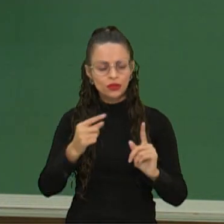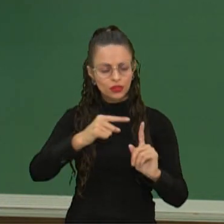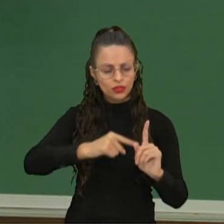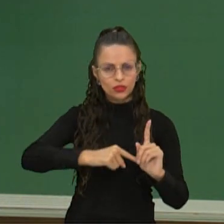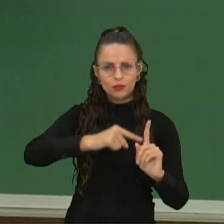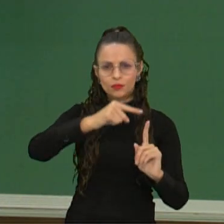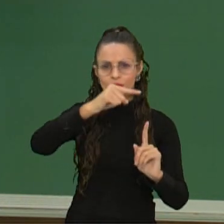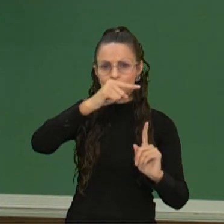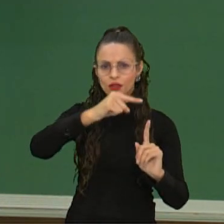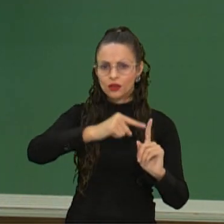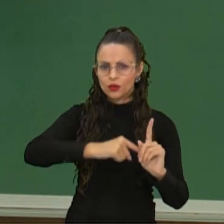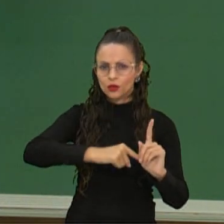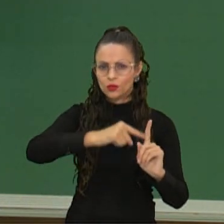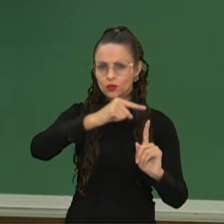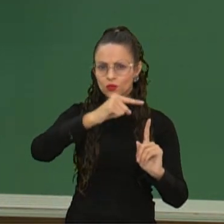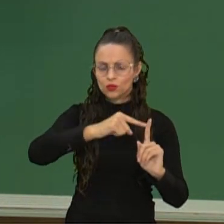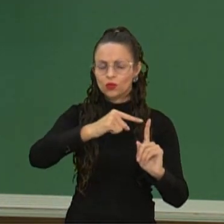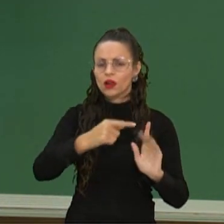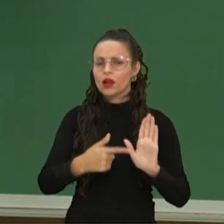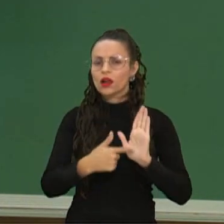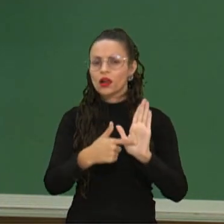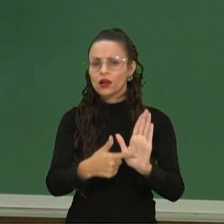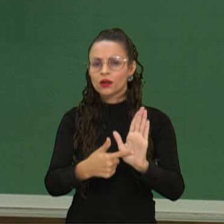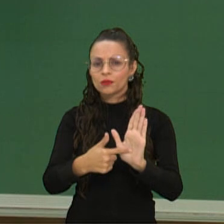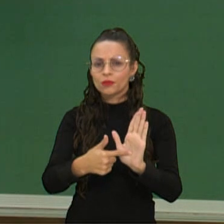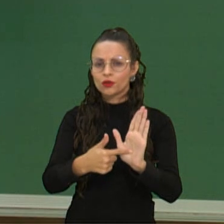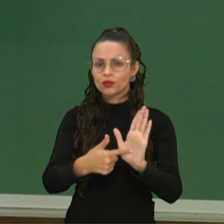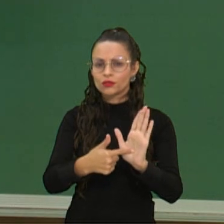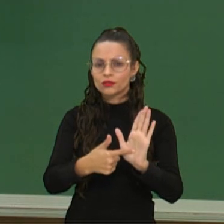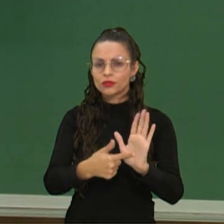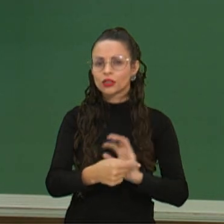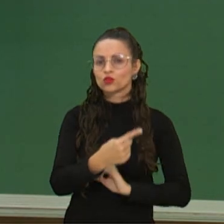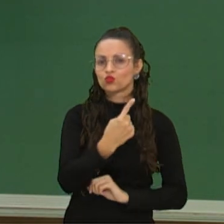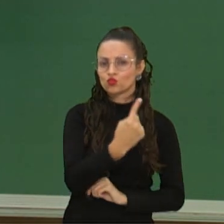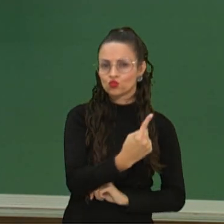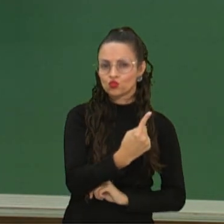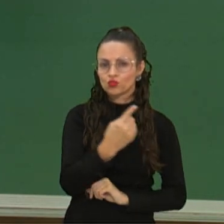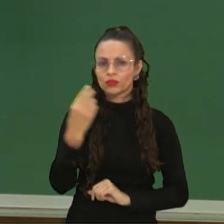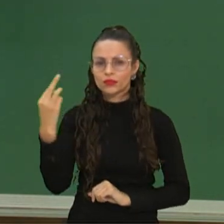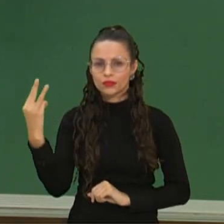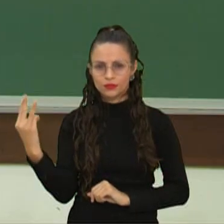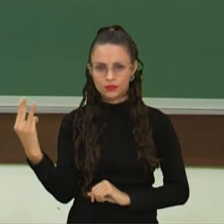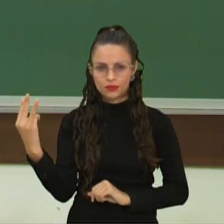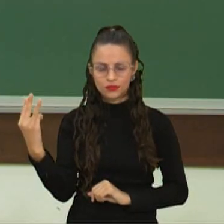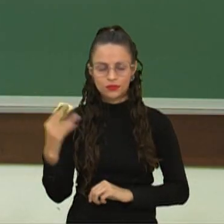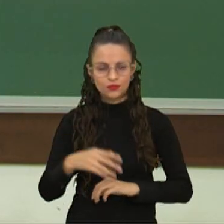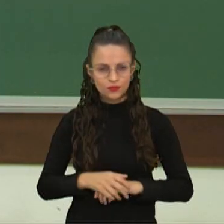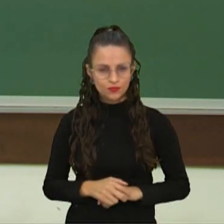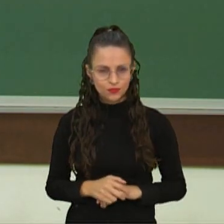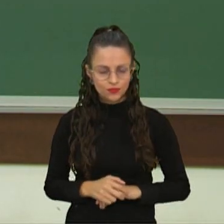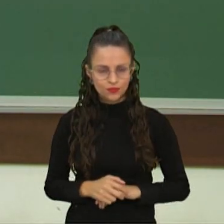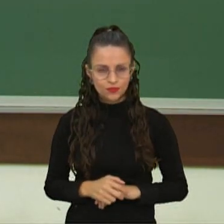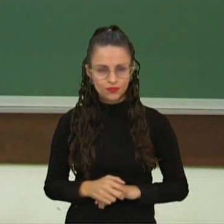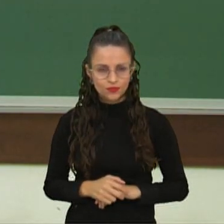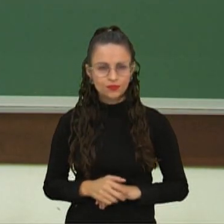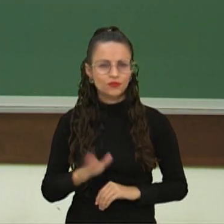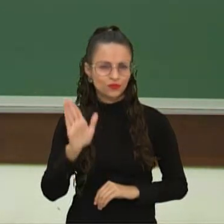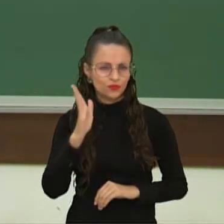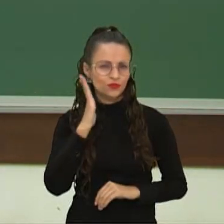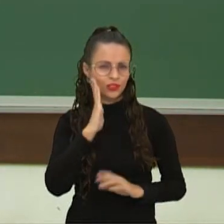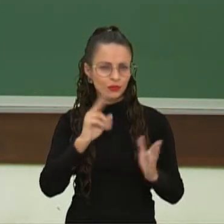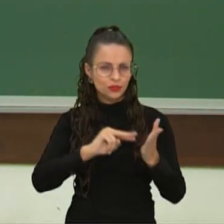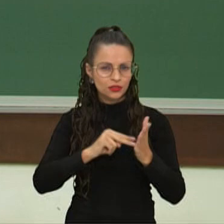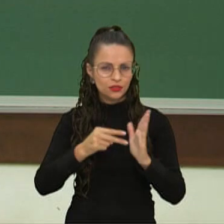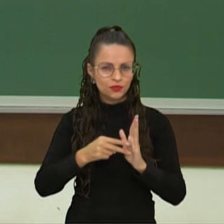temperatura alta está sendo representada nos anúncios 1 e 3? Sabendo agora o significado, eu vou